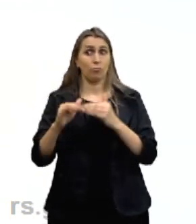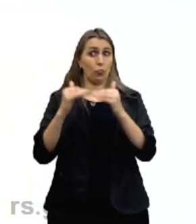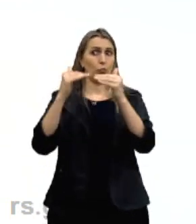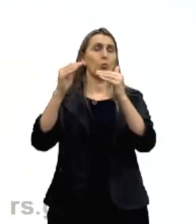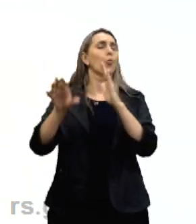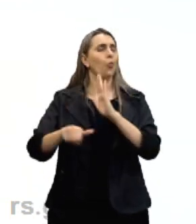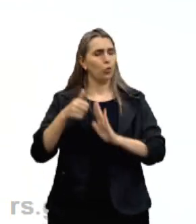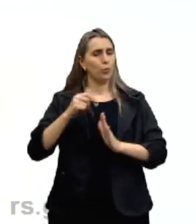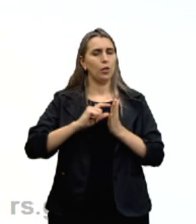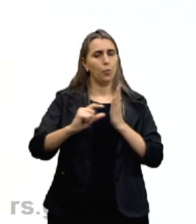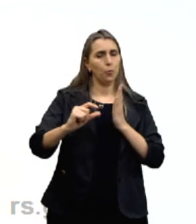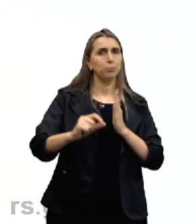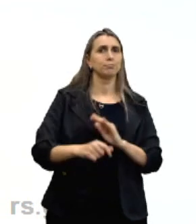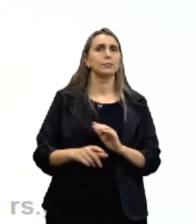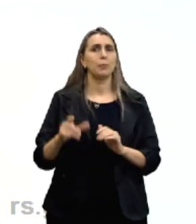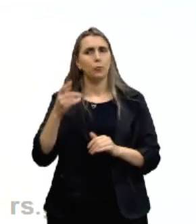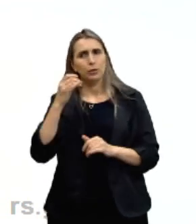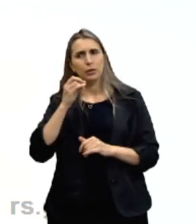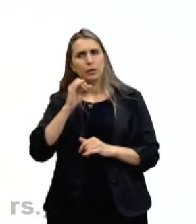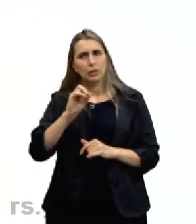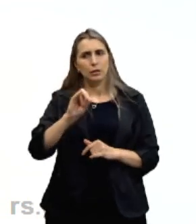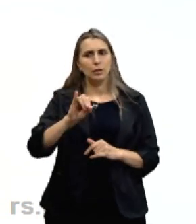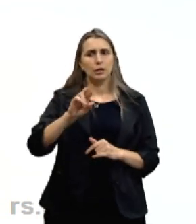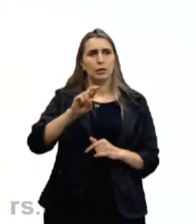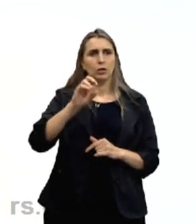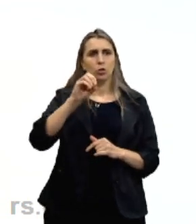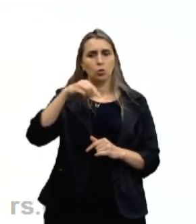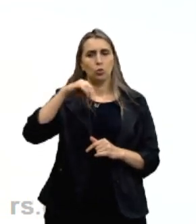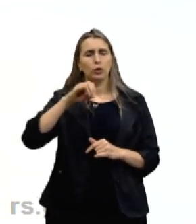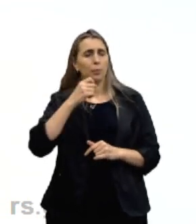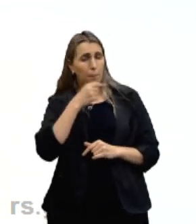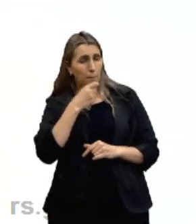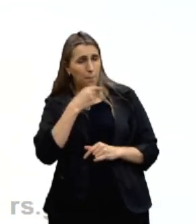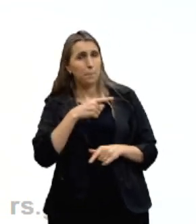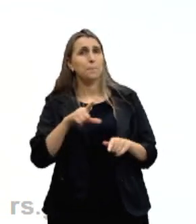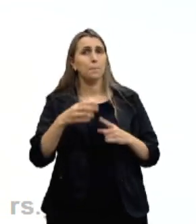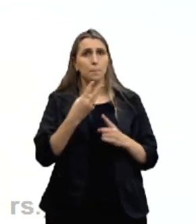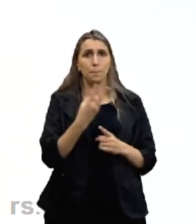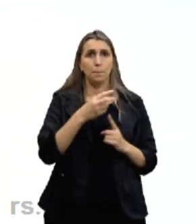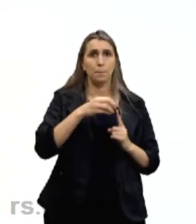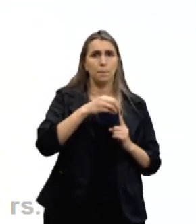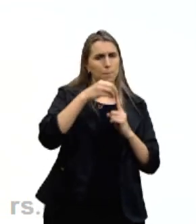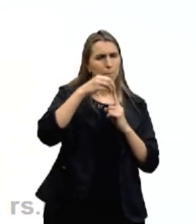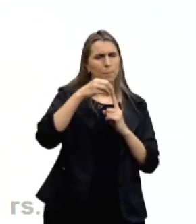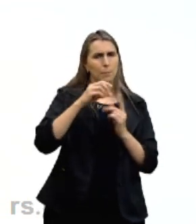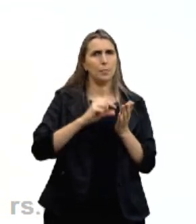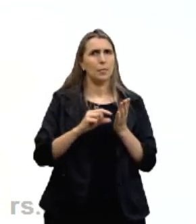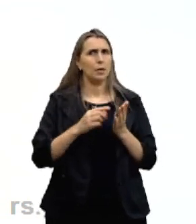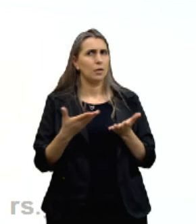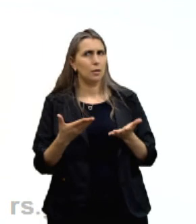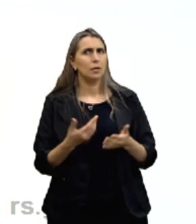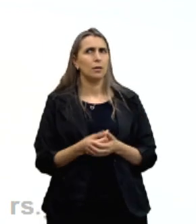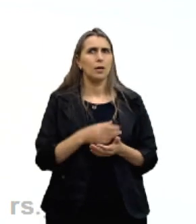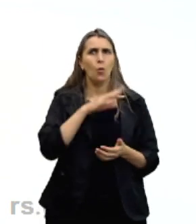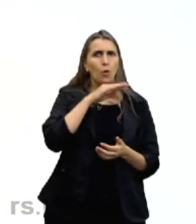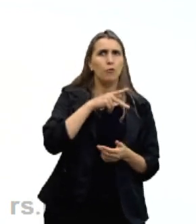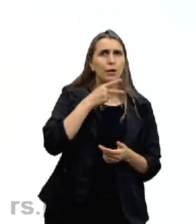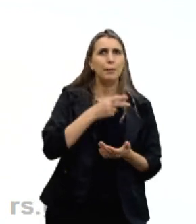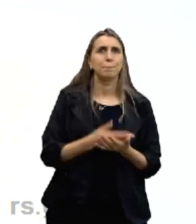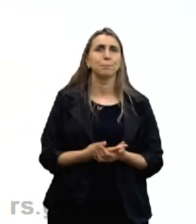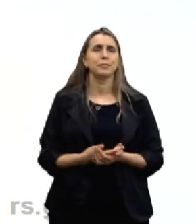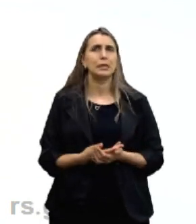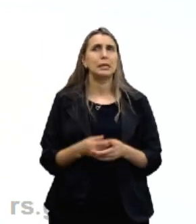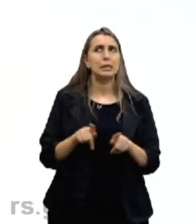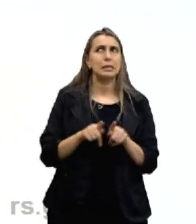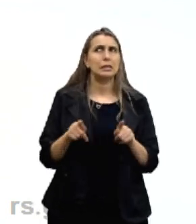gente tem muita ironia e os dois principais aqui cara não são principais é ruim a gente falar isso principal